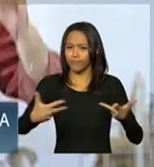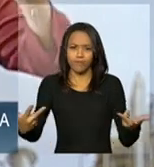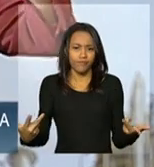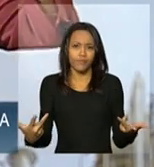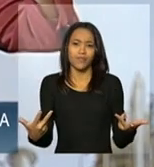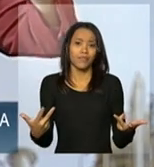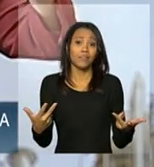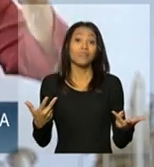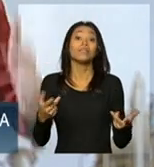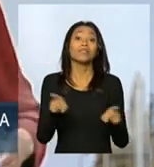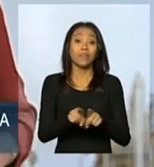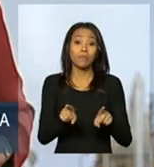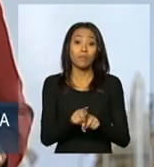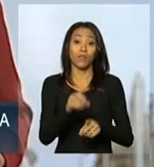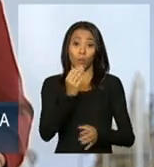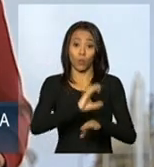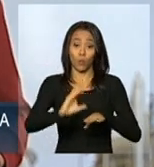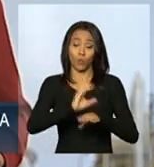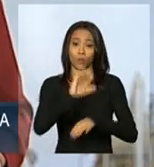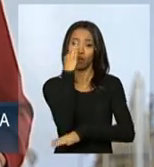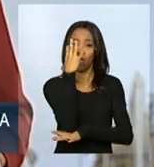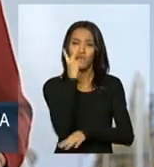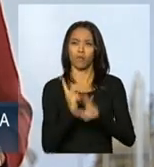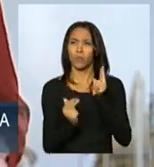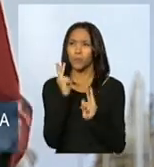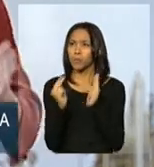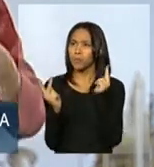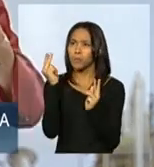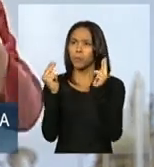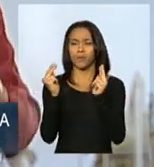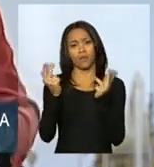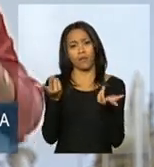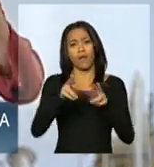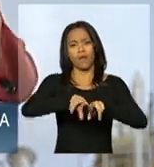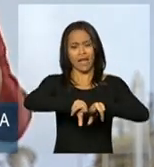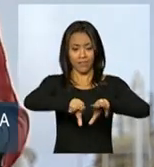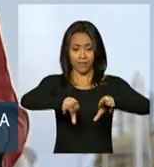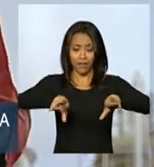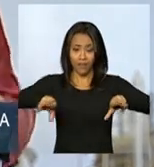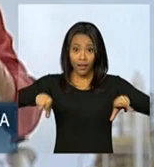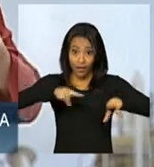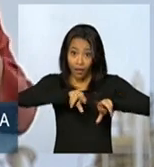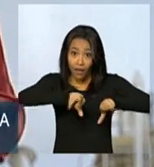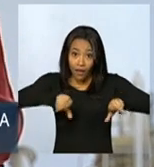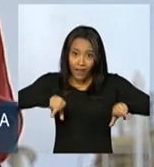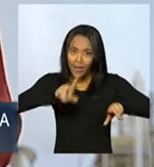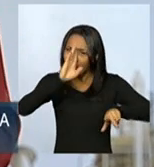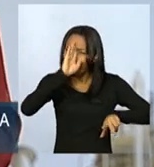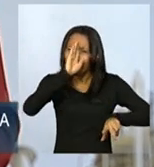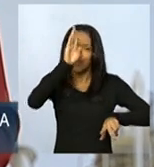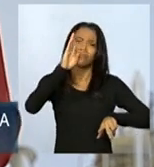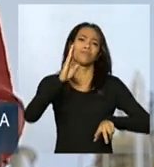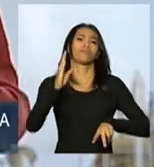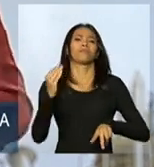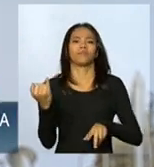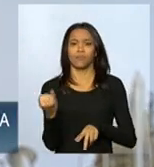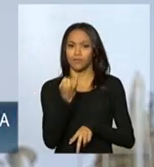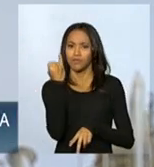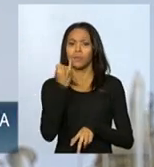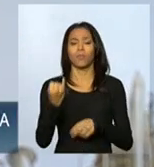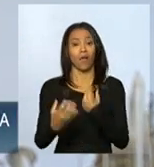enfim, curso de jardineiro. Essa diversidade, ela é fundamental para garantir